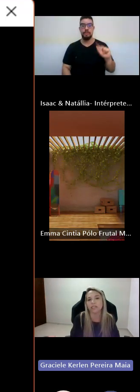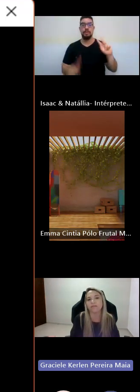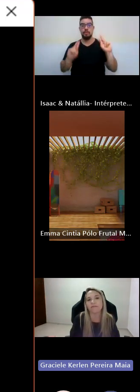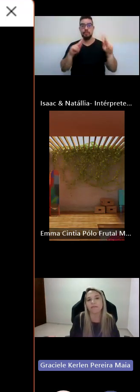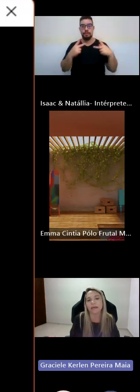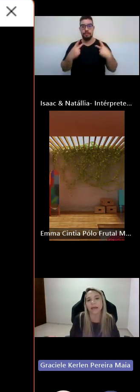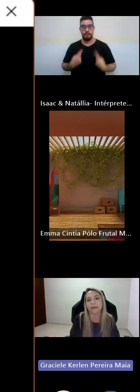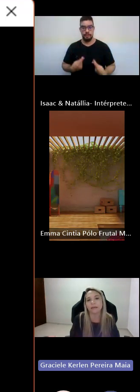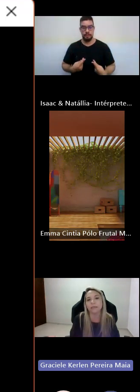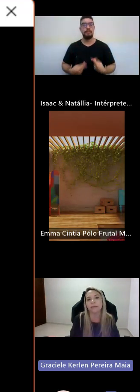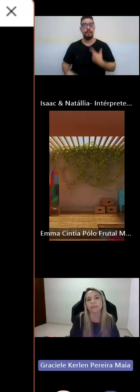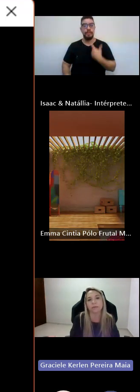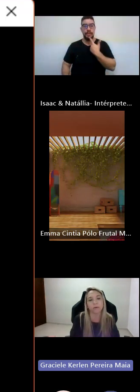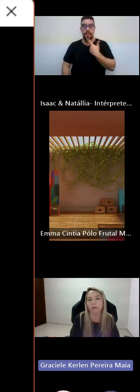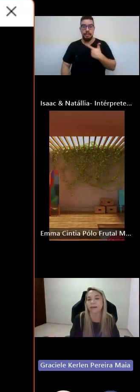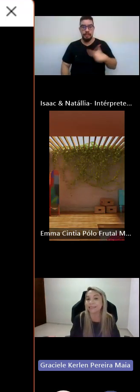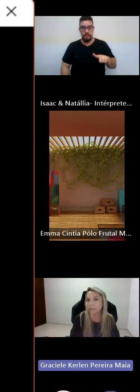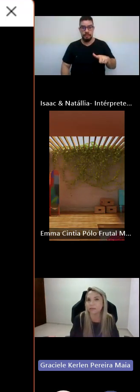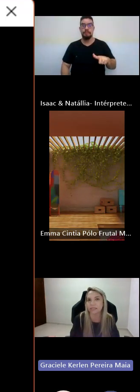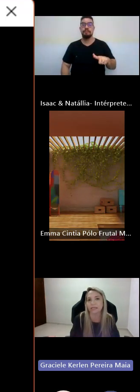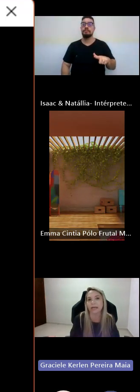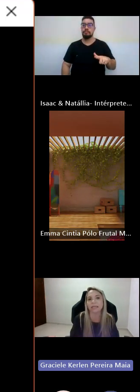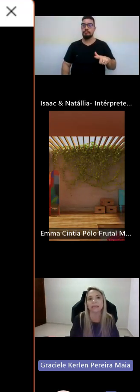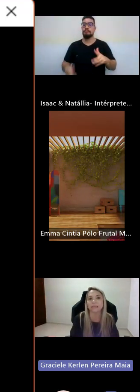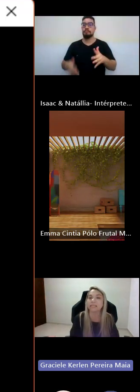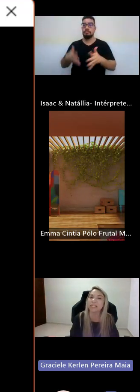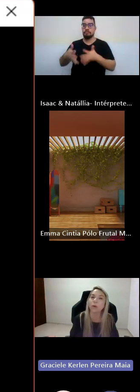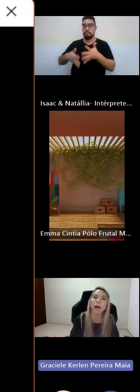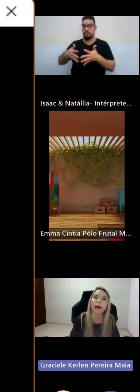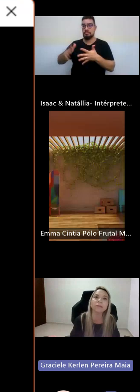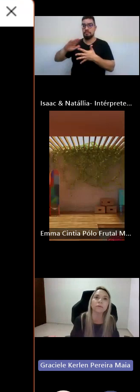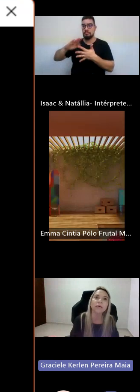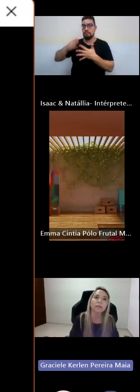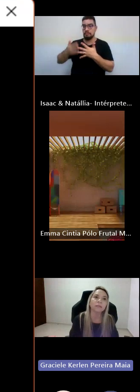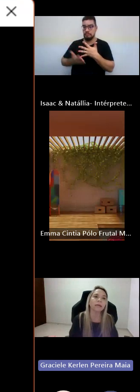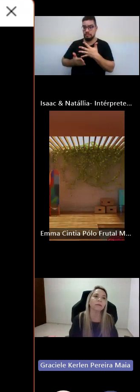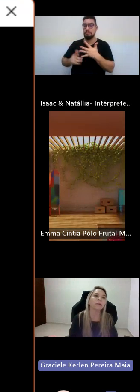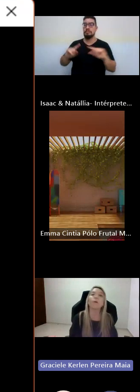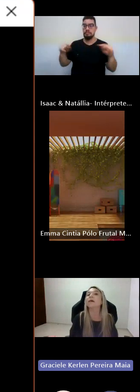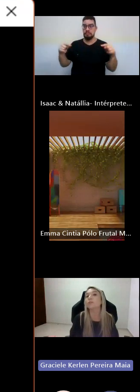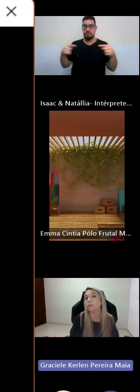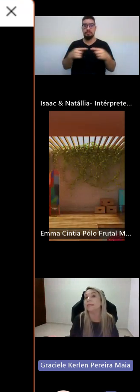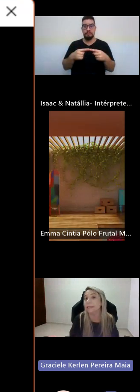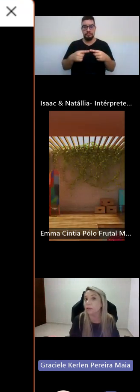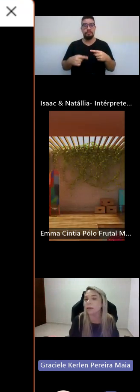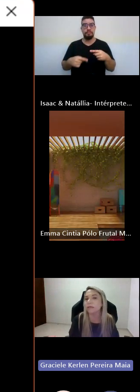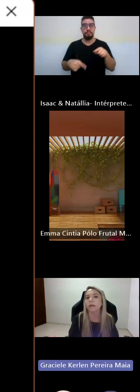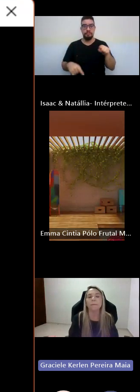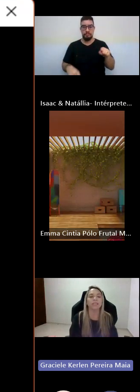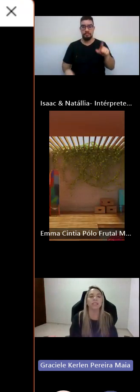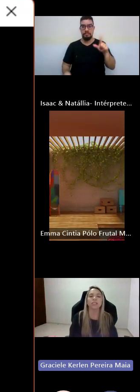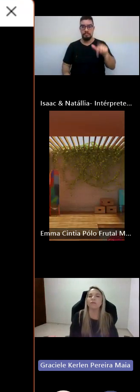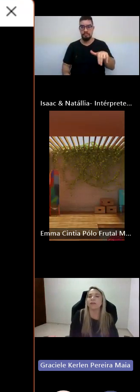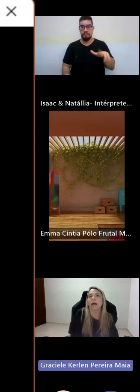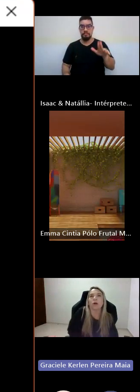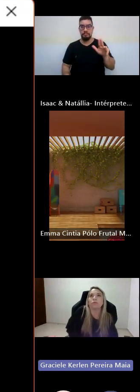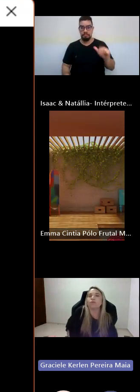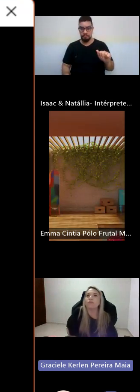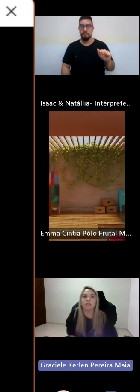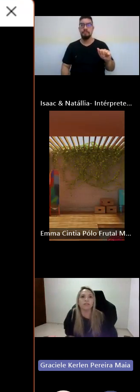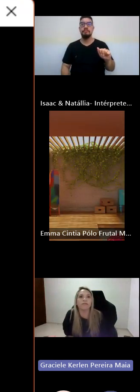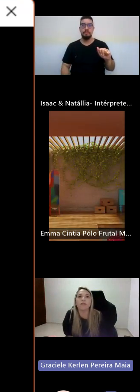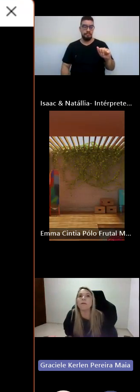e a gente vai ver que a Libras, ou as línguas de sinais, elas se enquadram, né, quanto língua, para a gente não